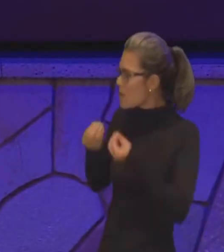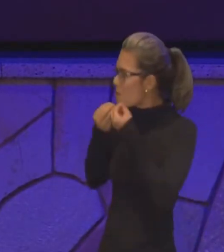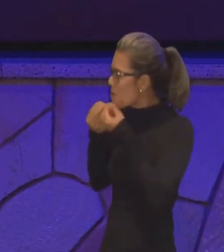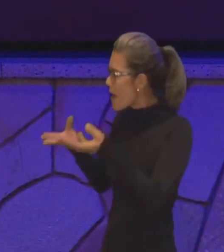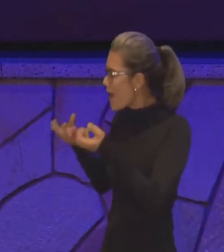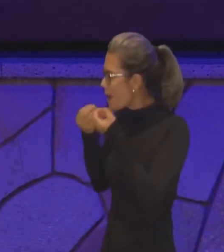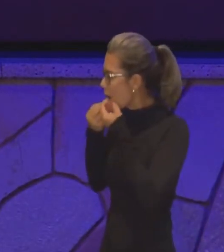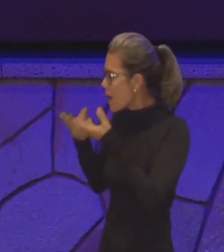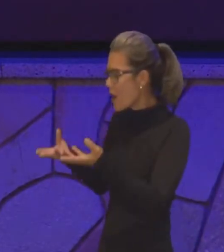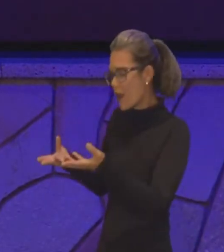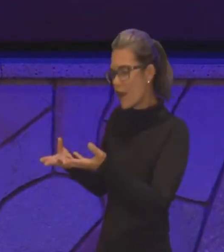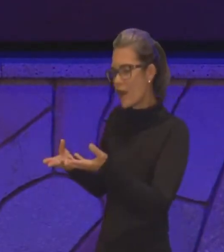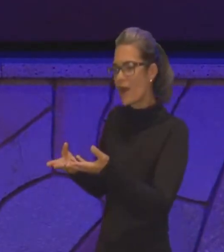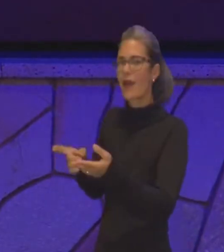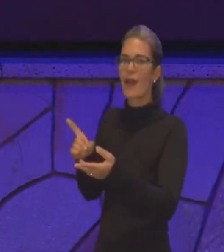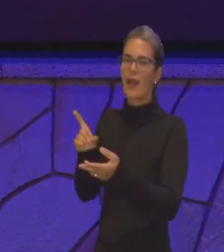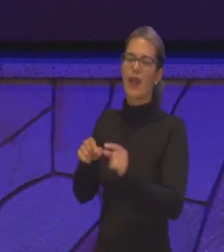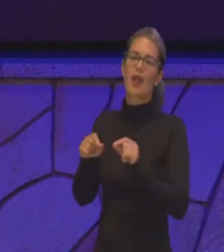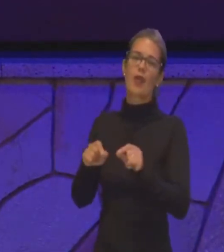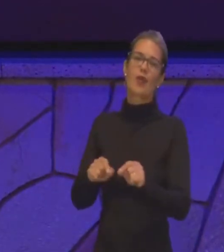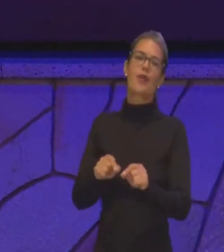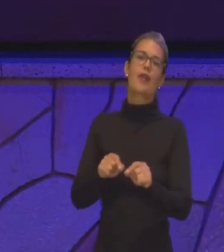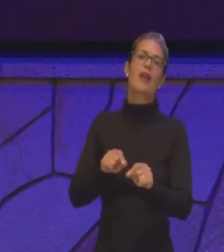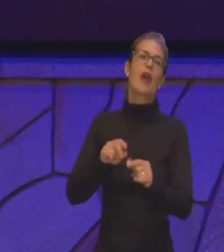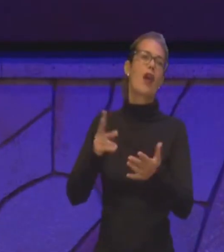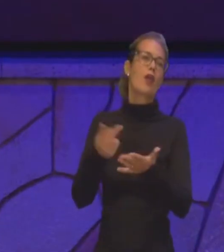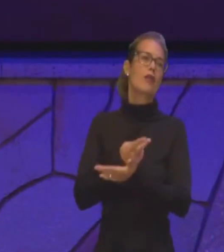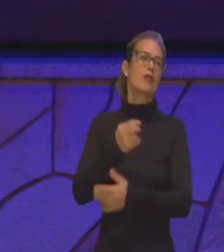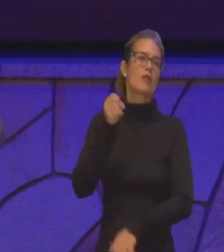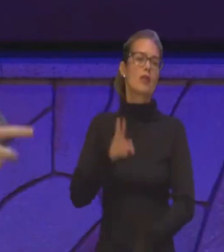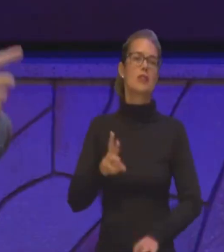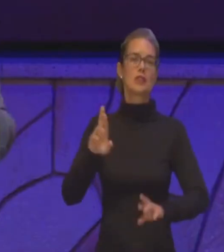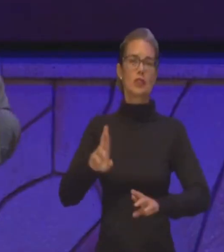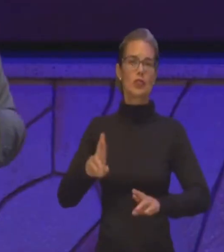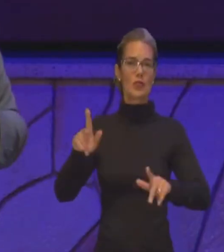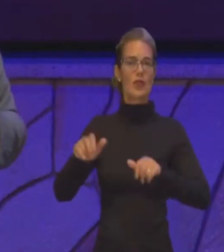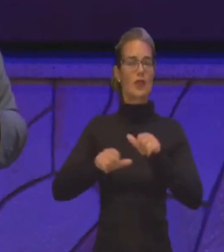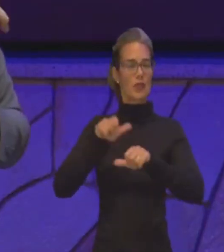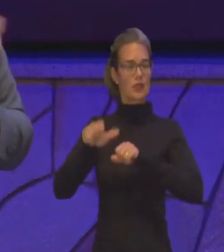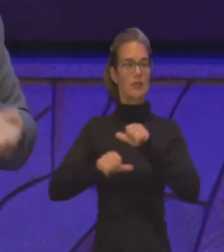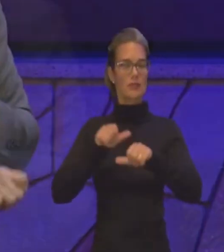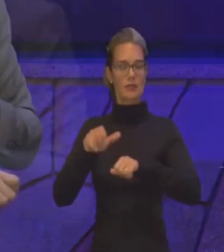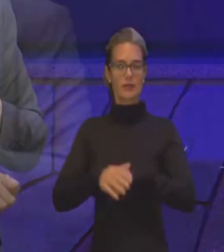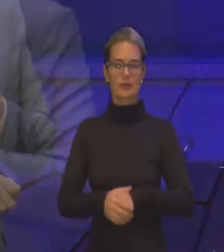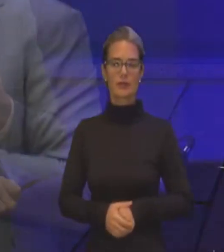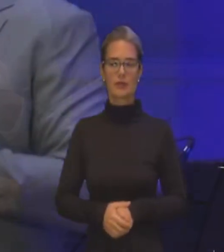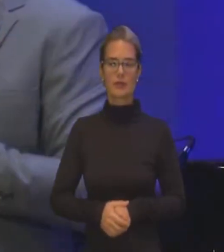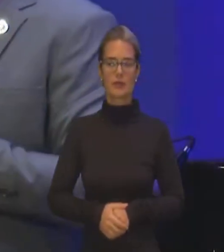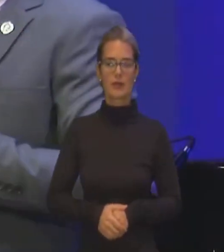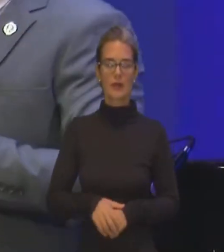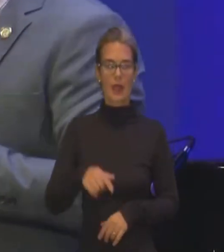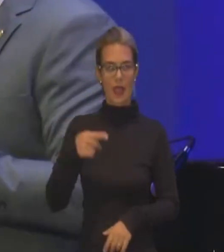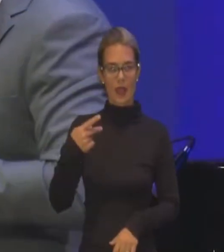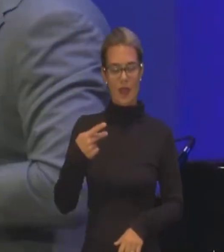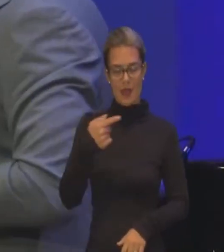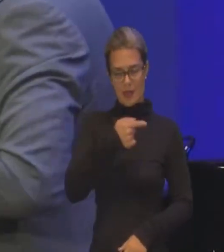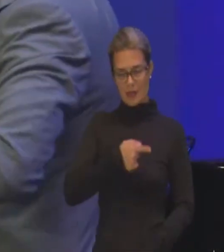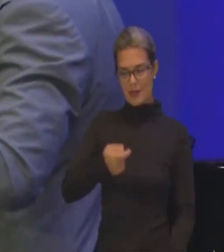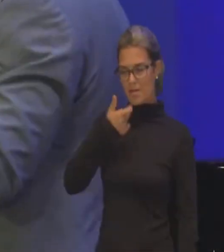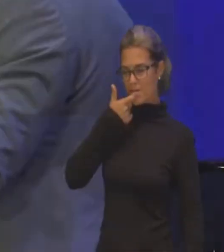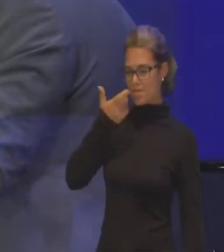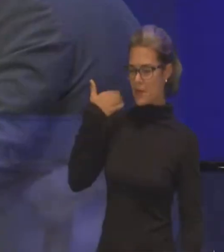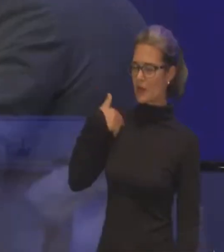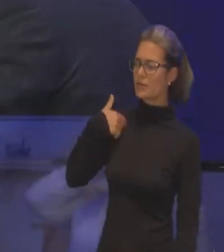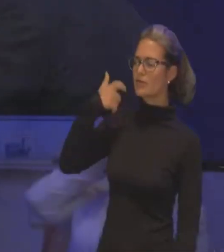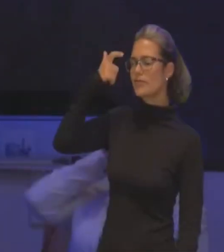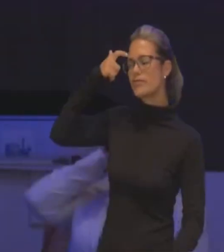mundo. Você já parou para pensar? Eu estava indagando isso em casa durante a semana e refletindo